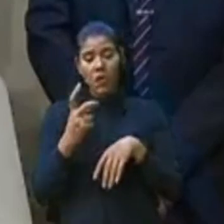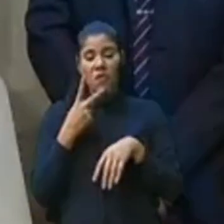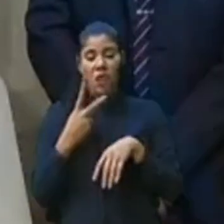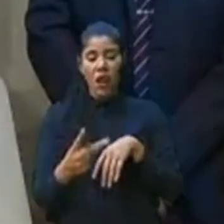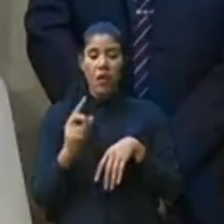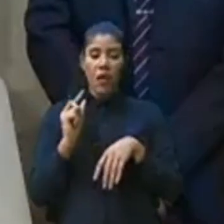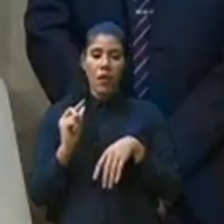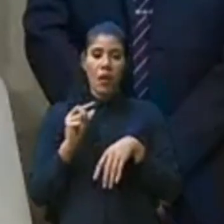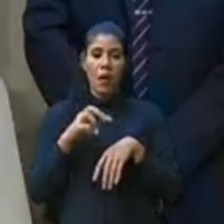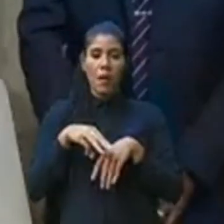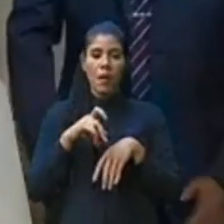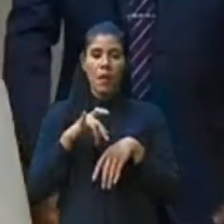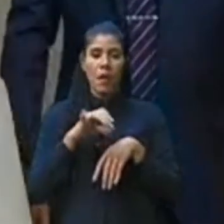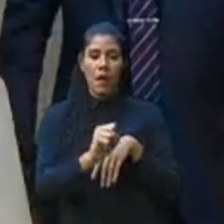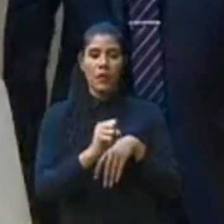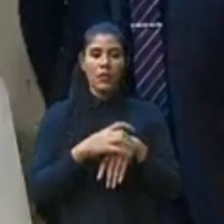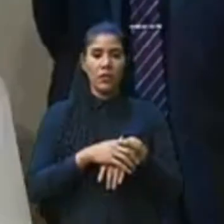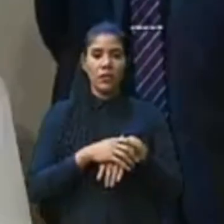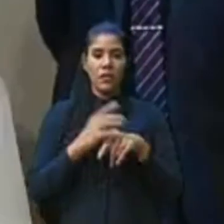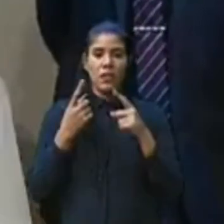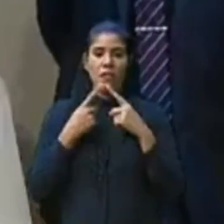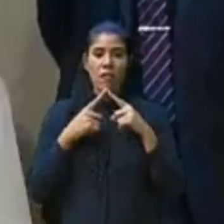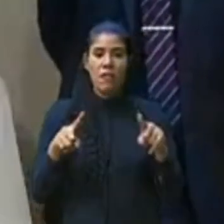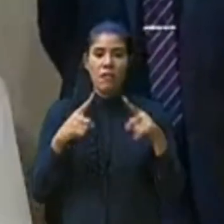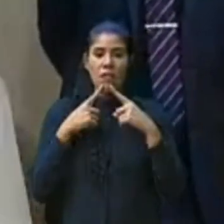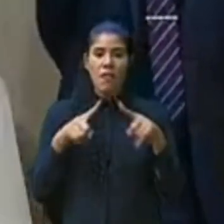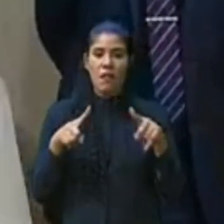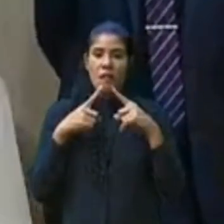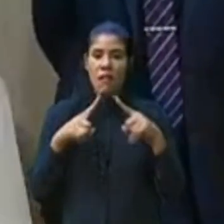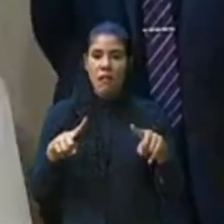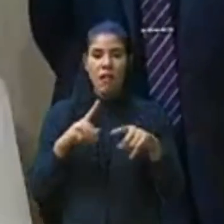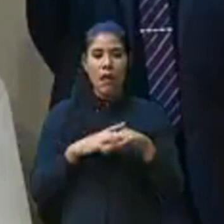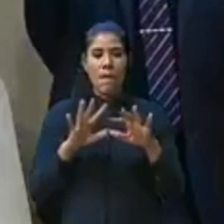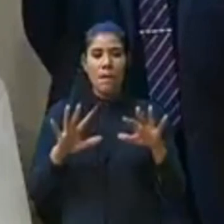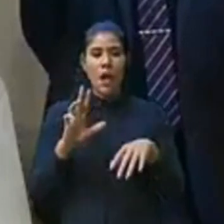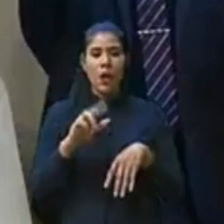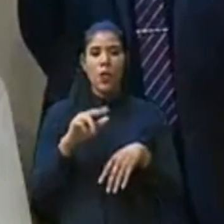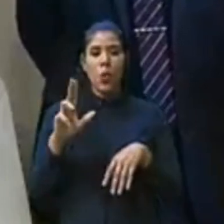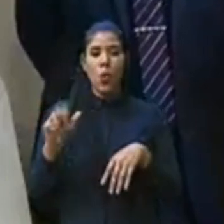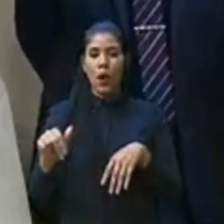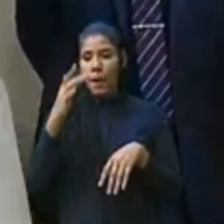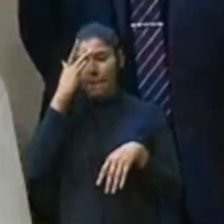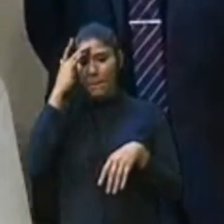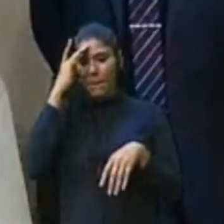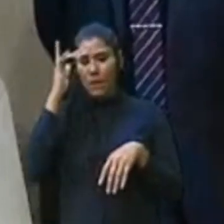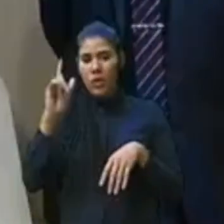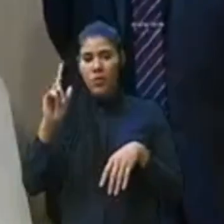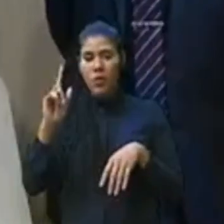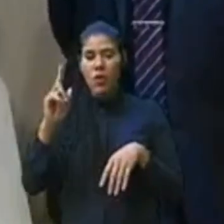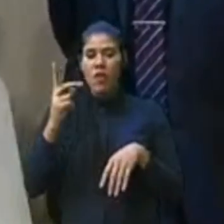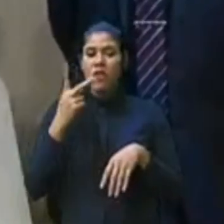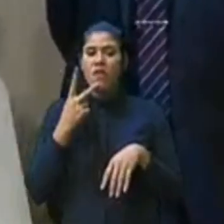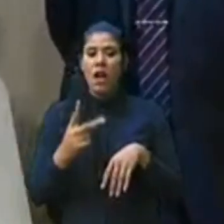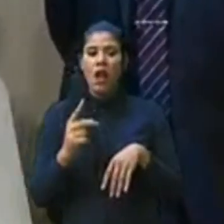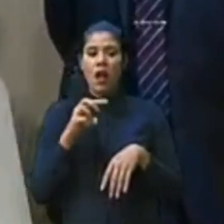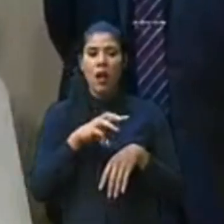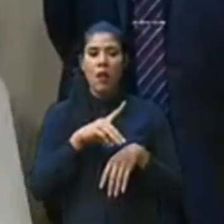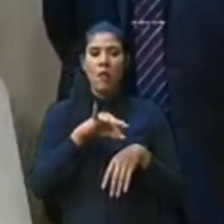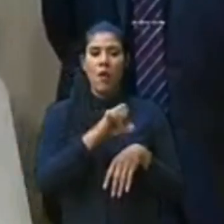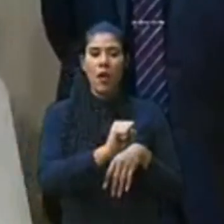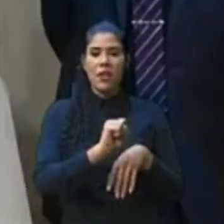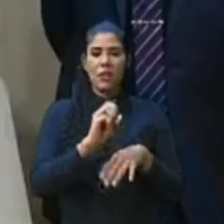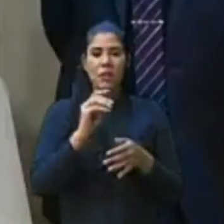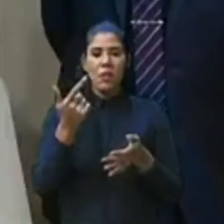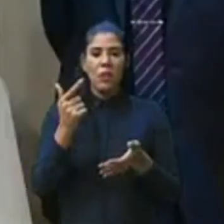dizer, o Moés era brigante, o Moés era desaforento, mas você nunca ouviu a pessoa botar o dedo na cara para dizer o Moés é